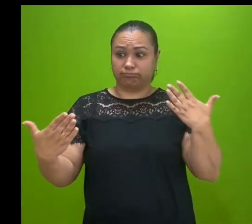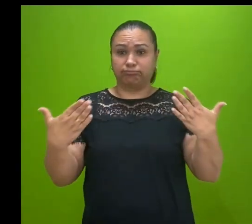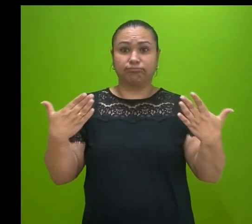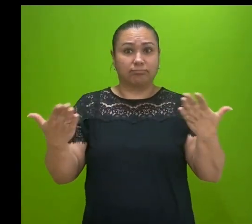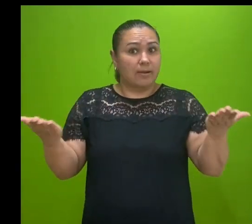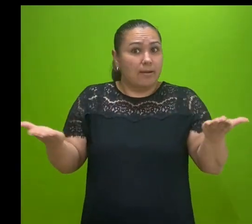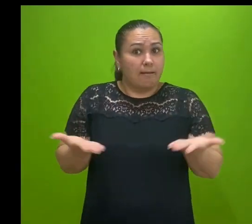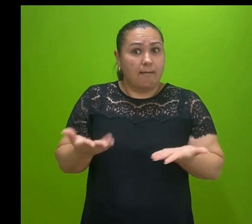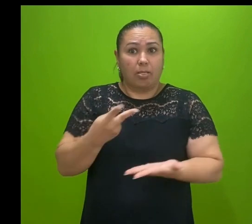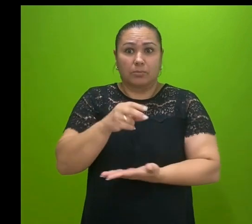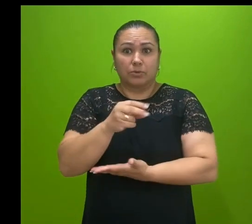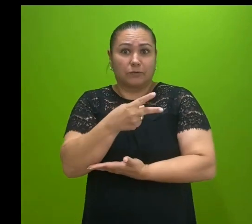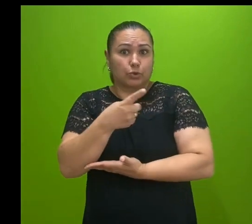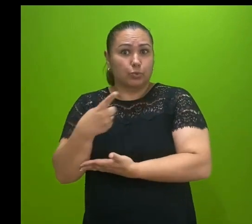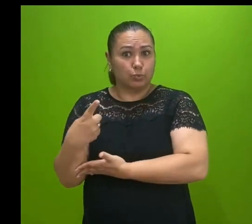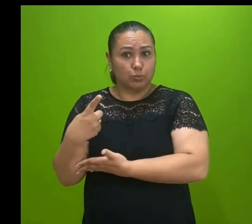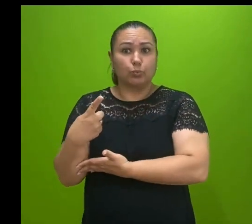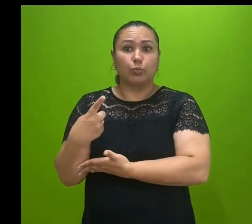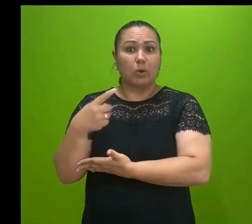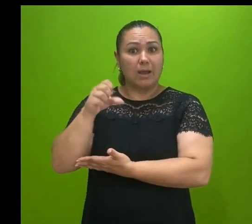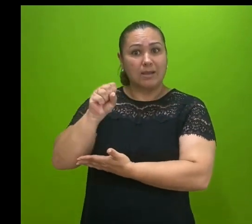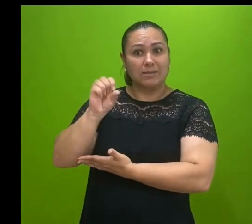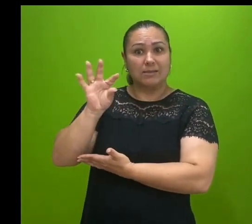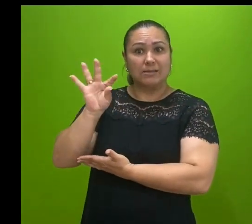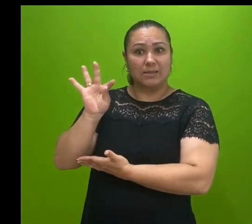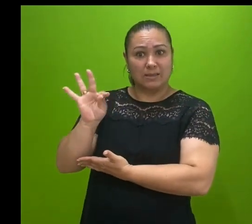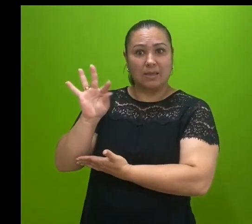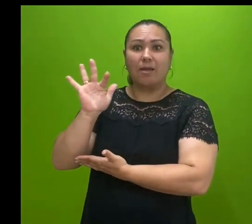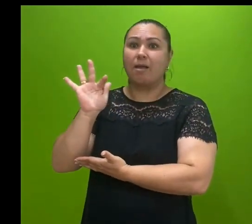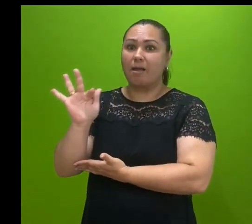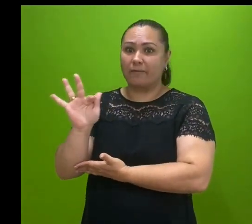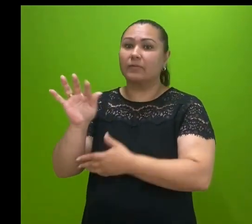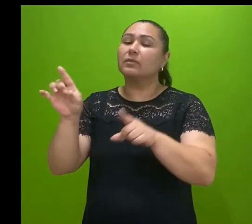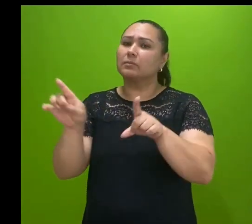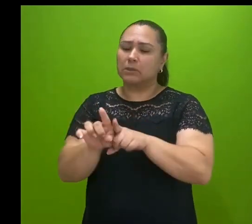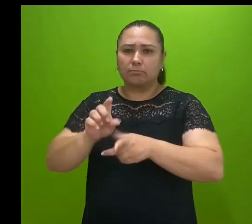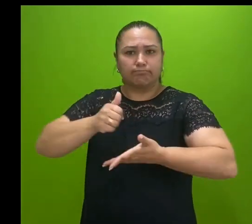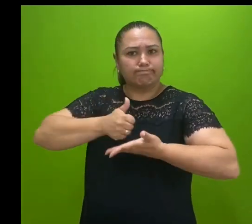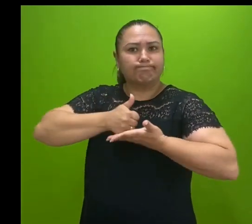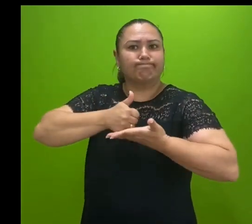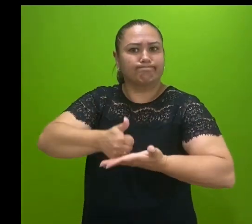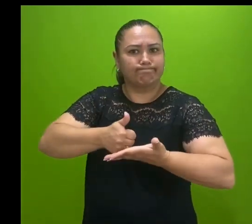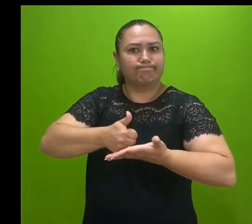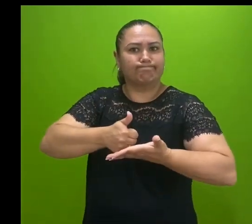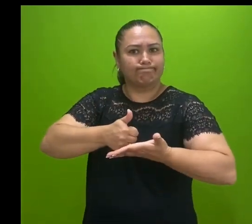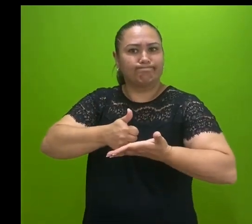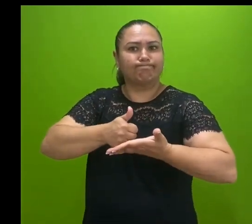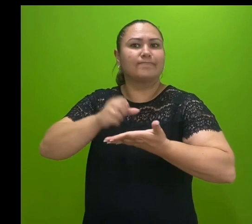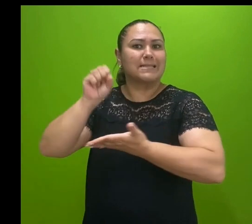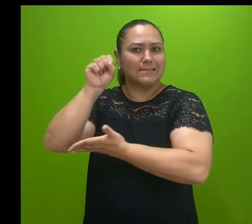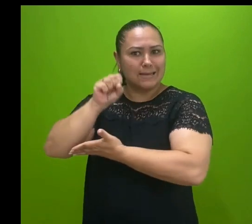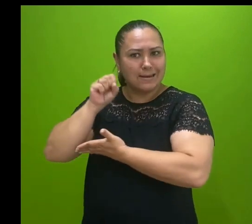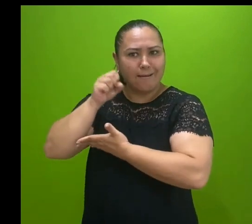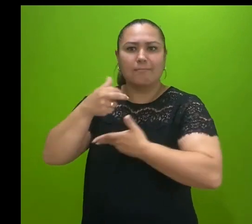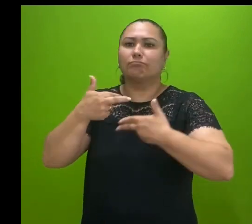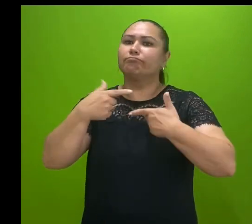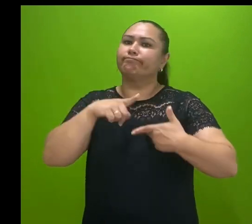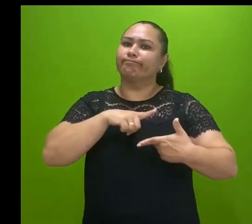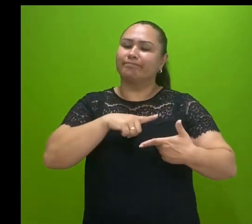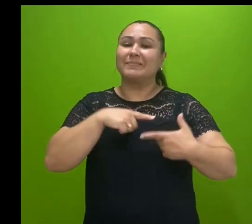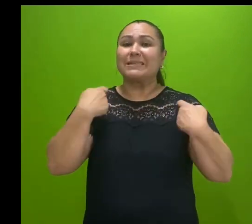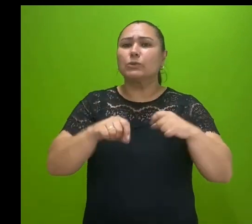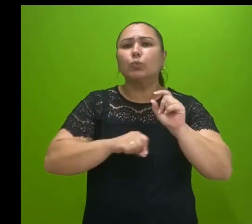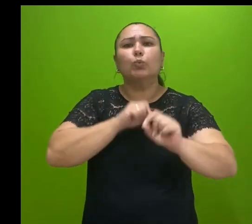já tem o amparo também do Senado Federal, e que sem o